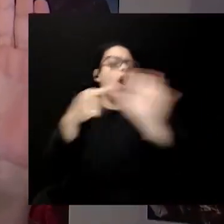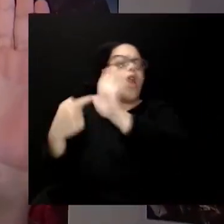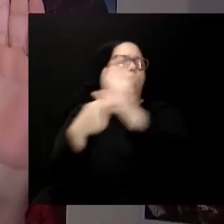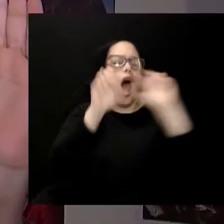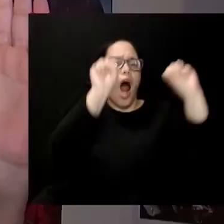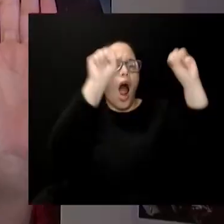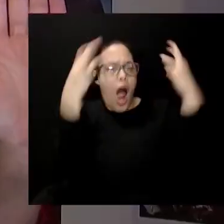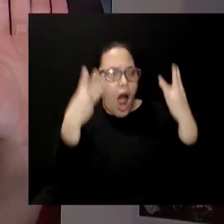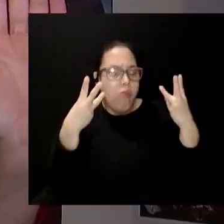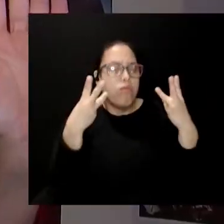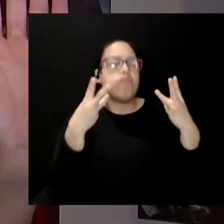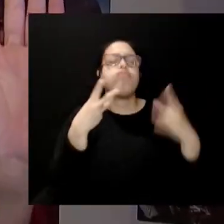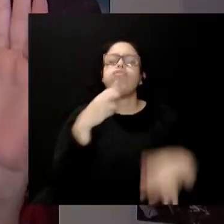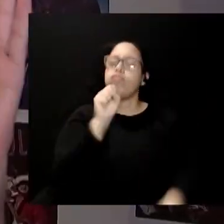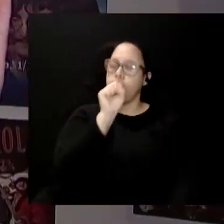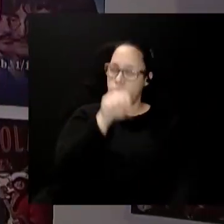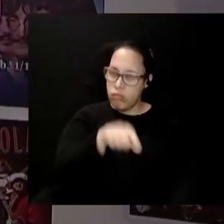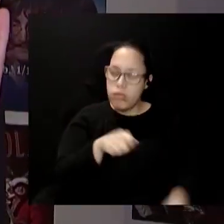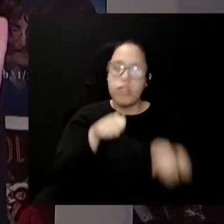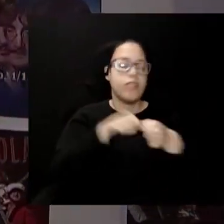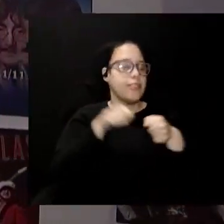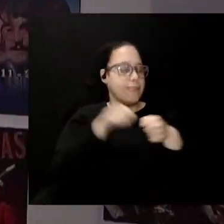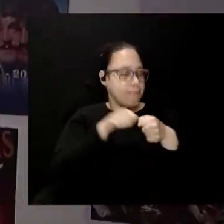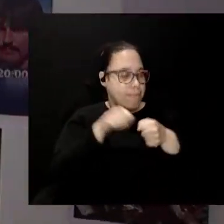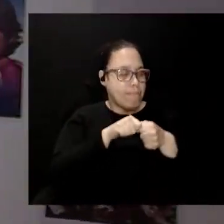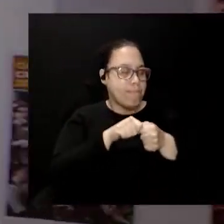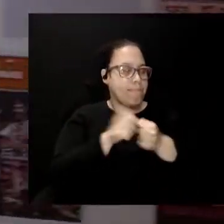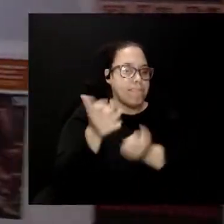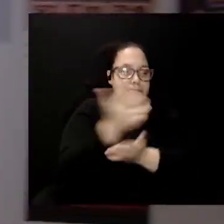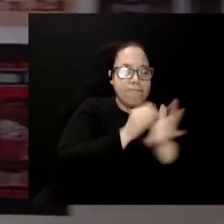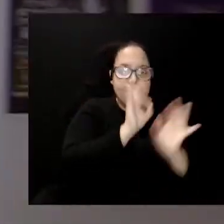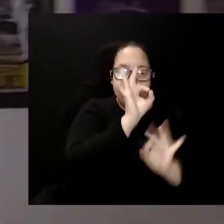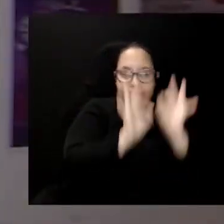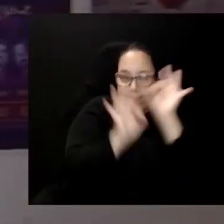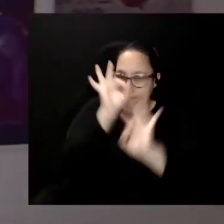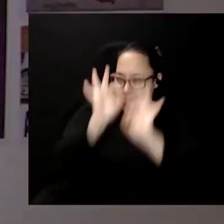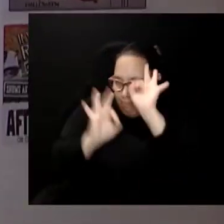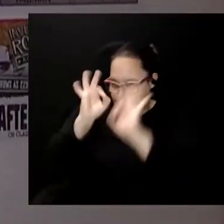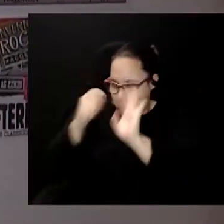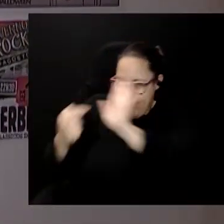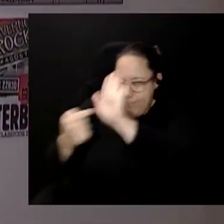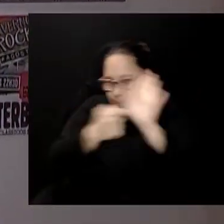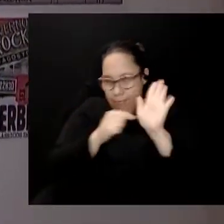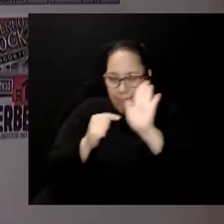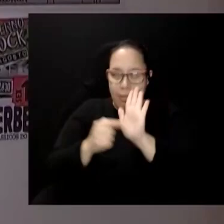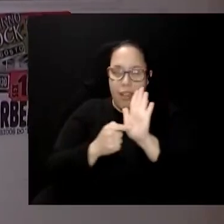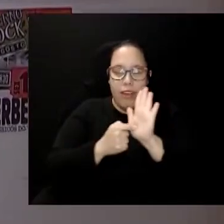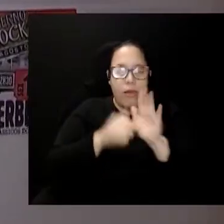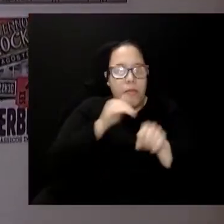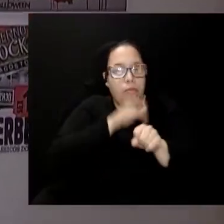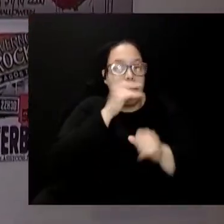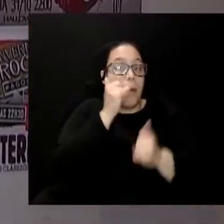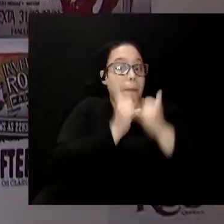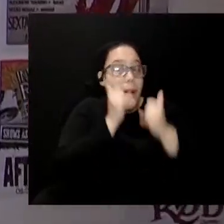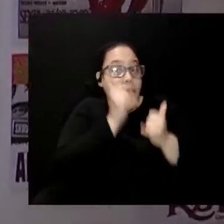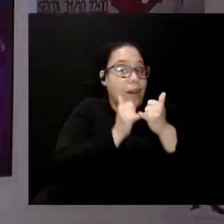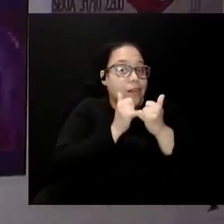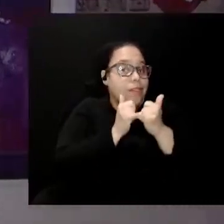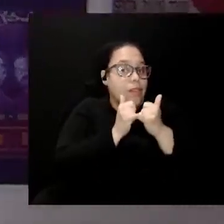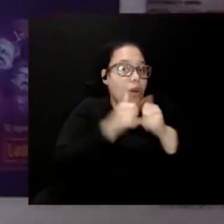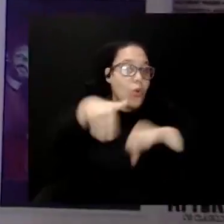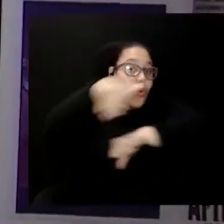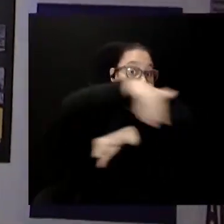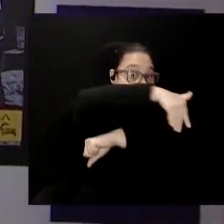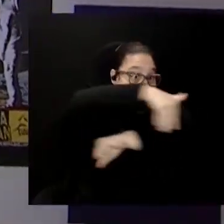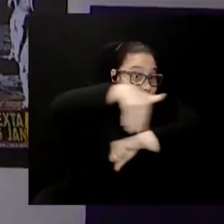gente fez essa organização aqui para ficar parecendo como se fosse a rua mesmo, ou o quarto